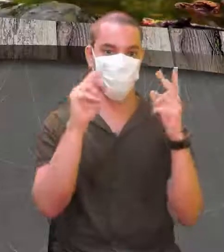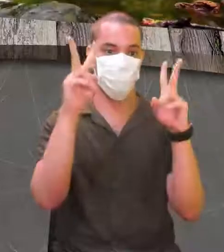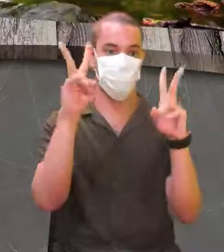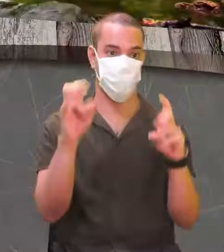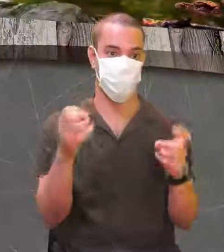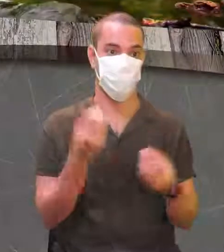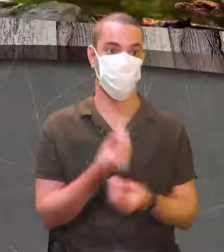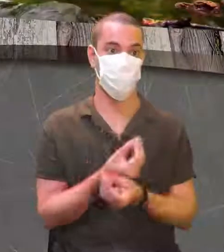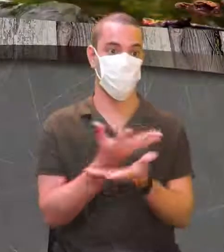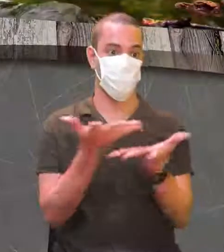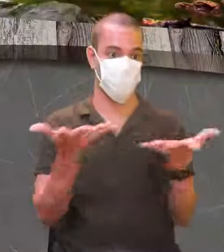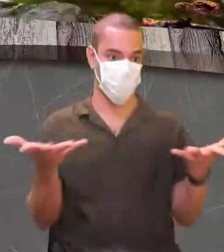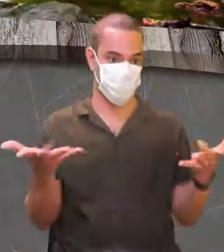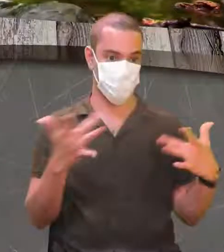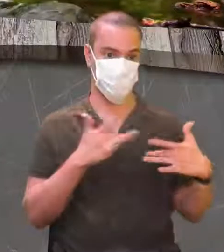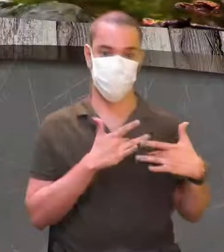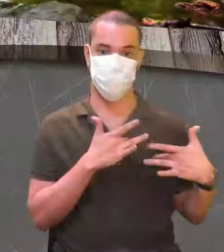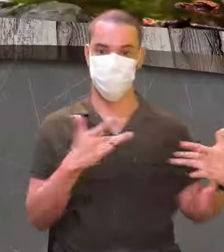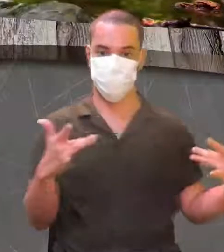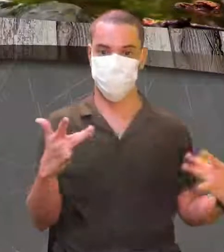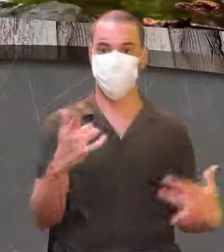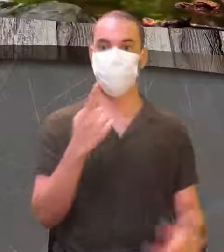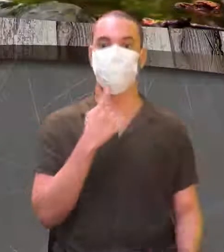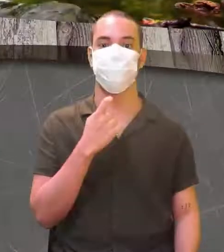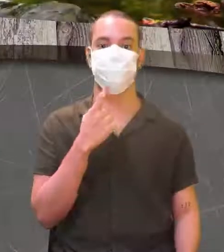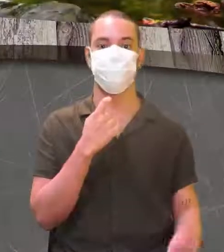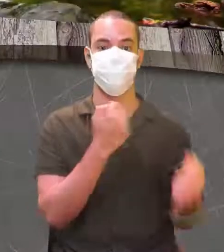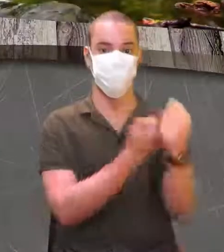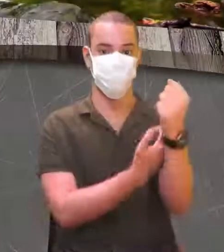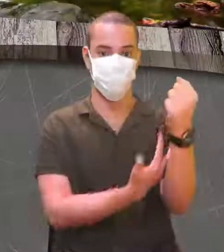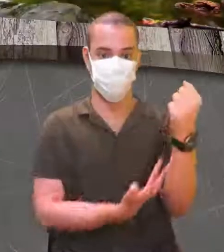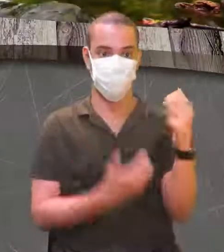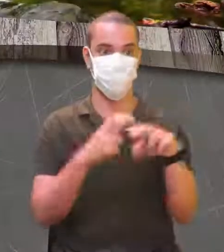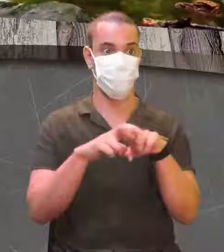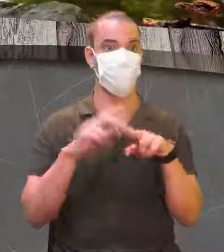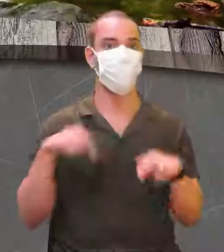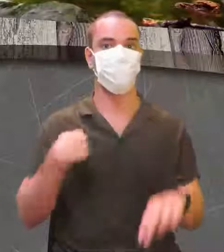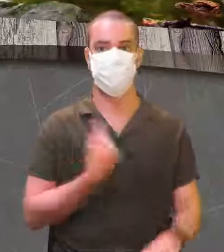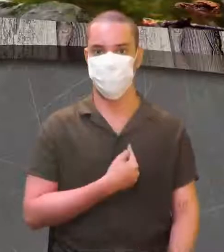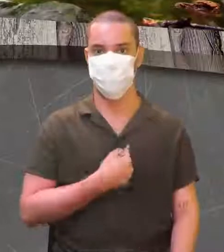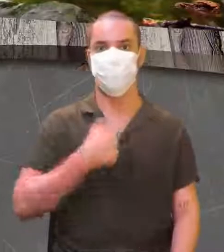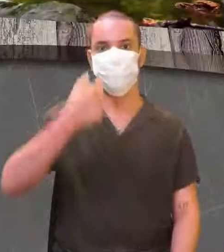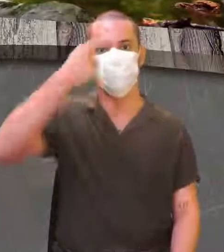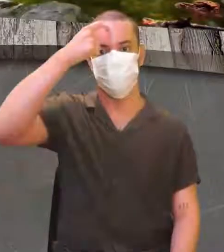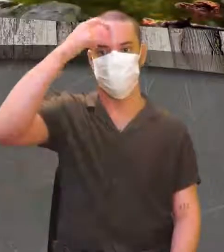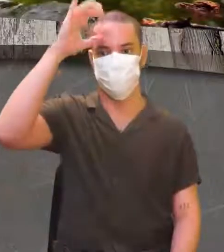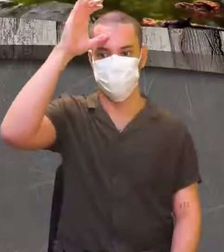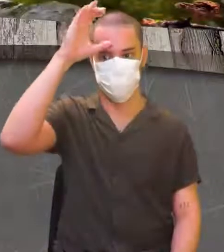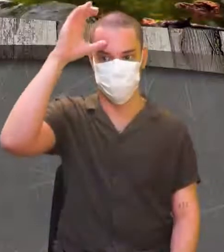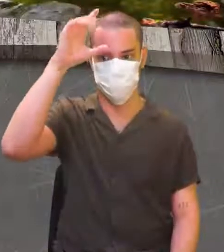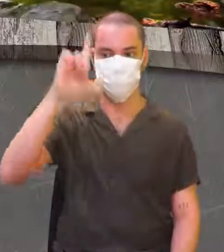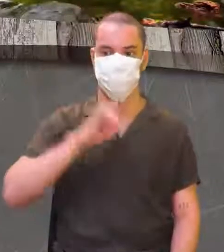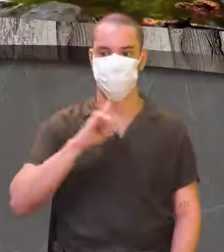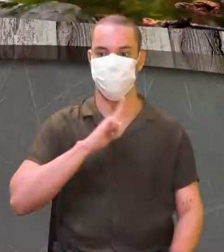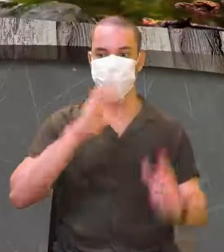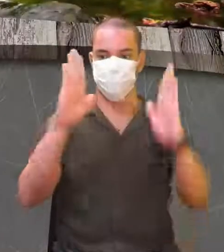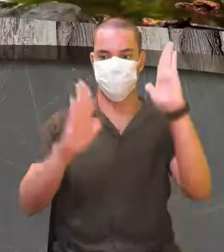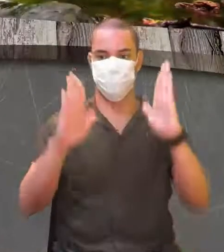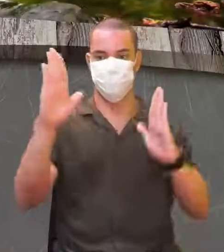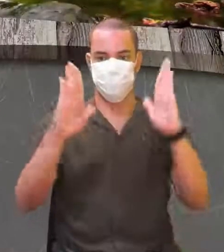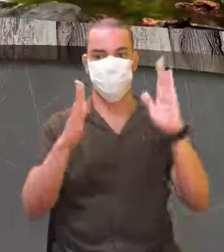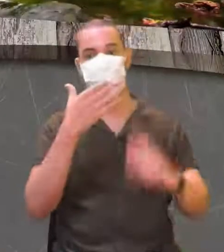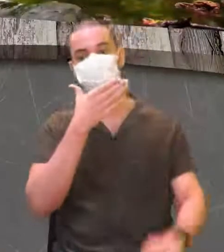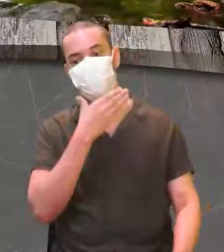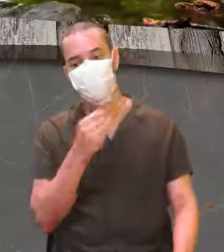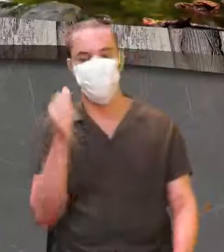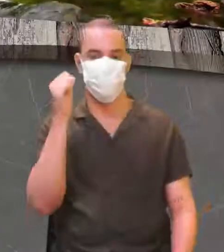da doação sanguínea. Então, a gente ficou consciente de que existe um período, né, tanto para o homem